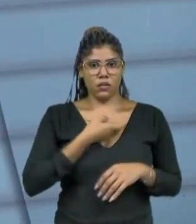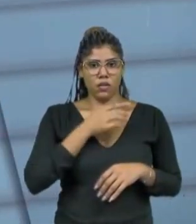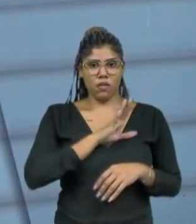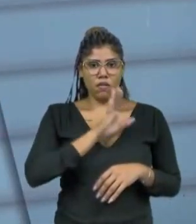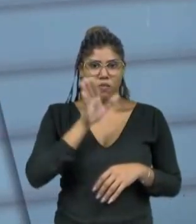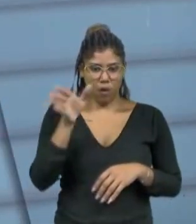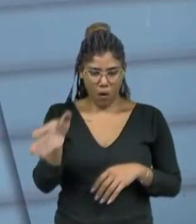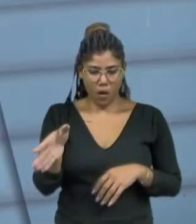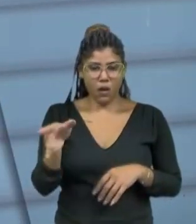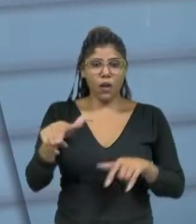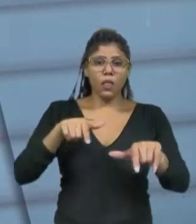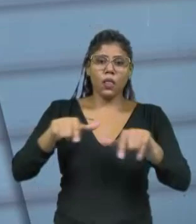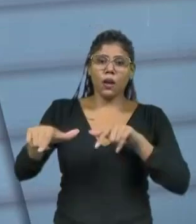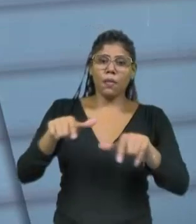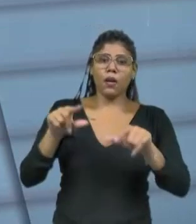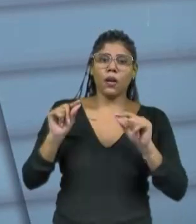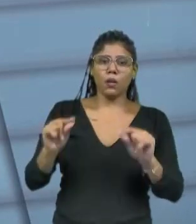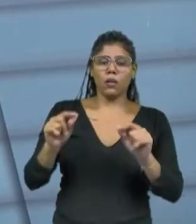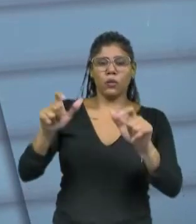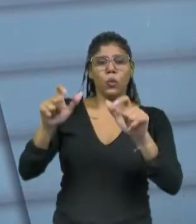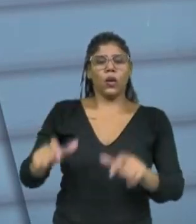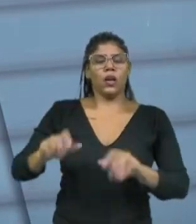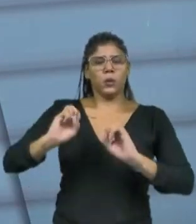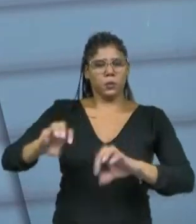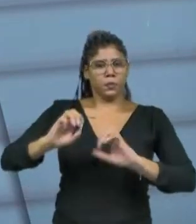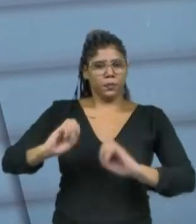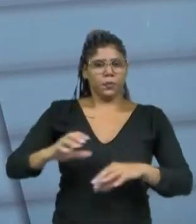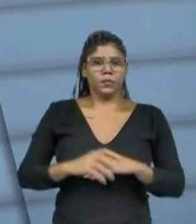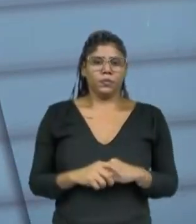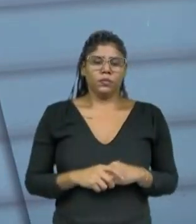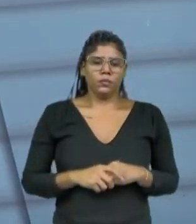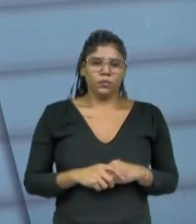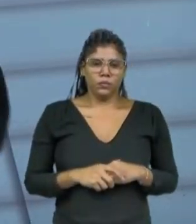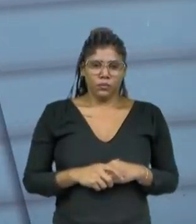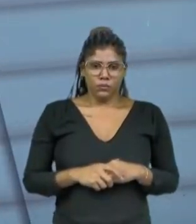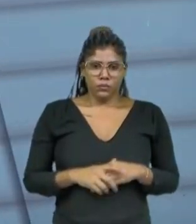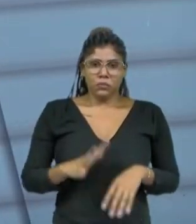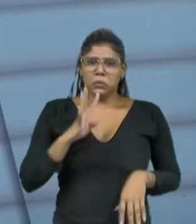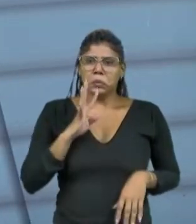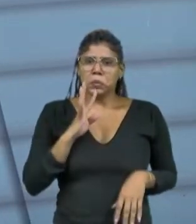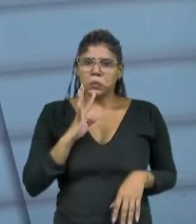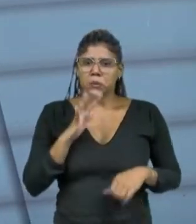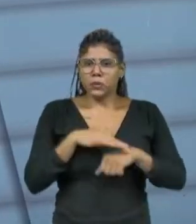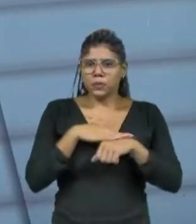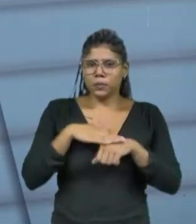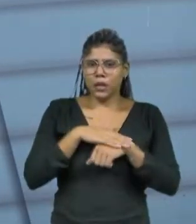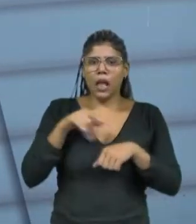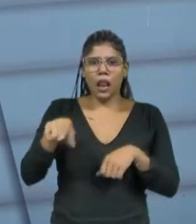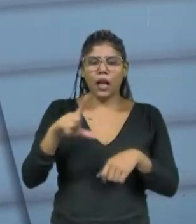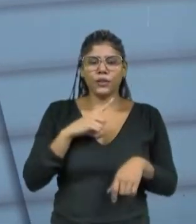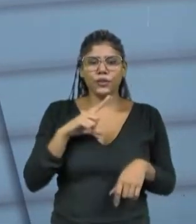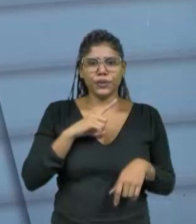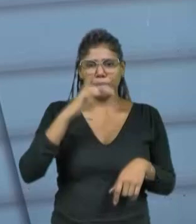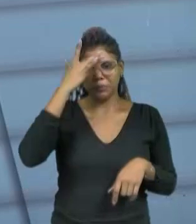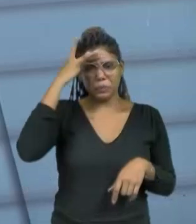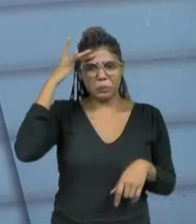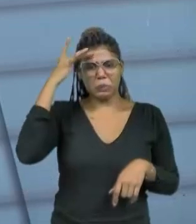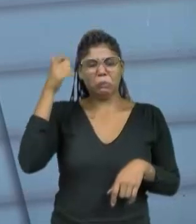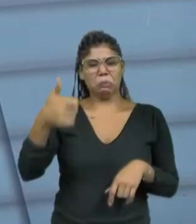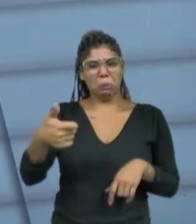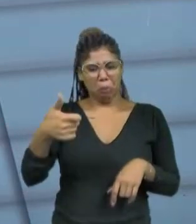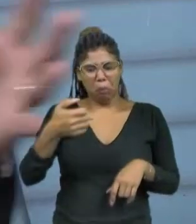muito nas instituições de ensino, né, para conhecer, conversar. E lá tinha uma garotada muito boa.